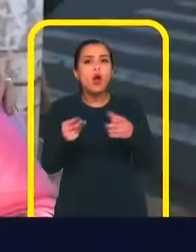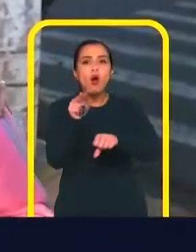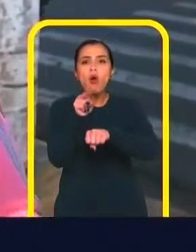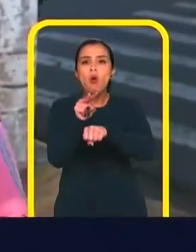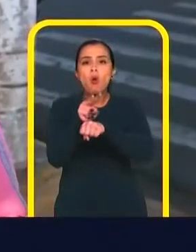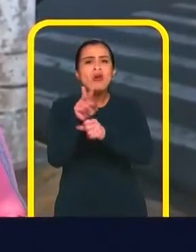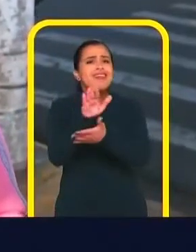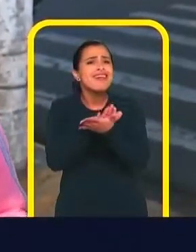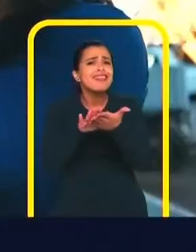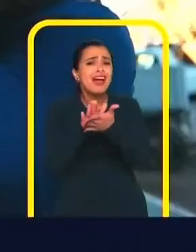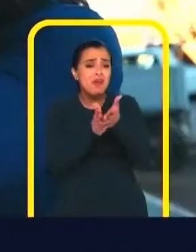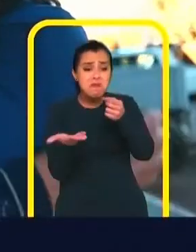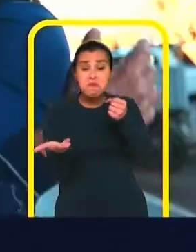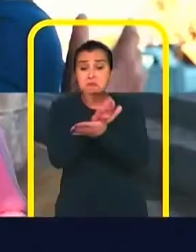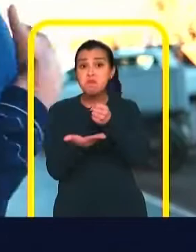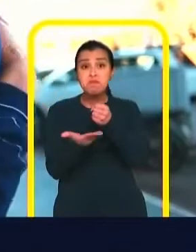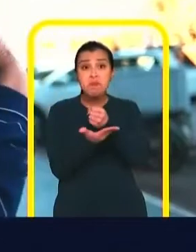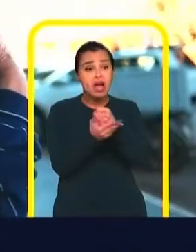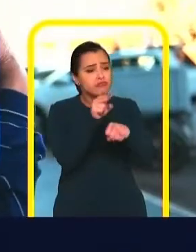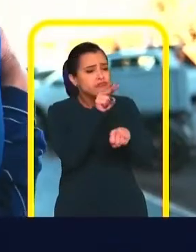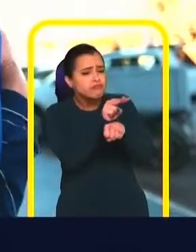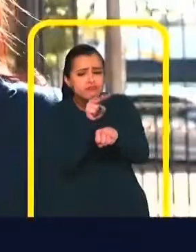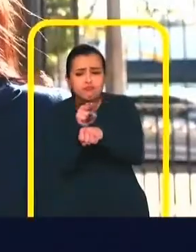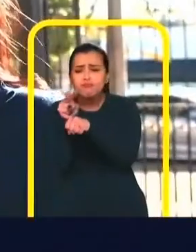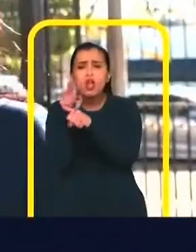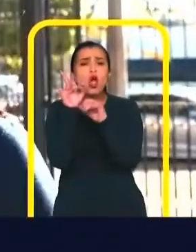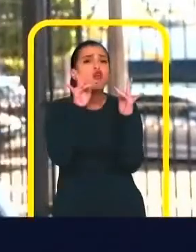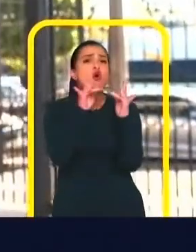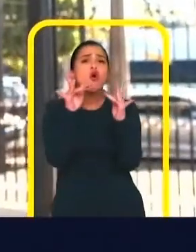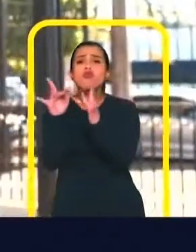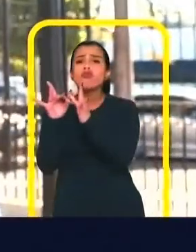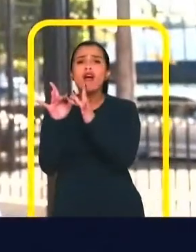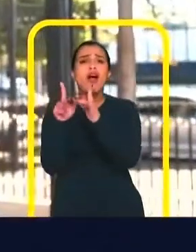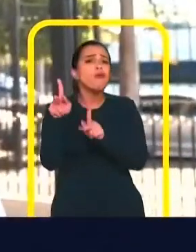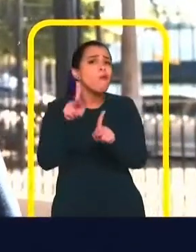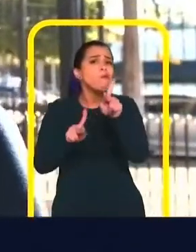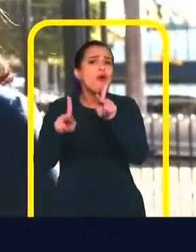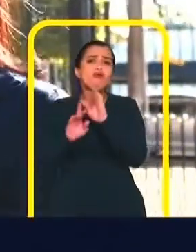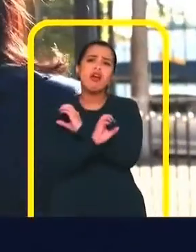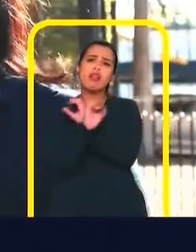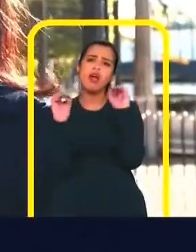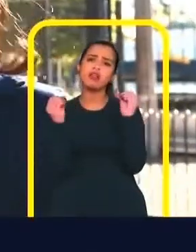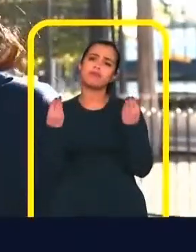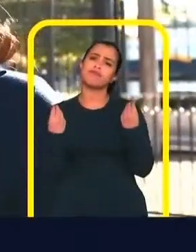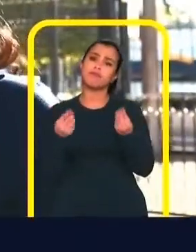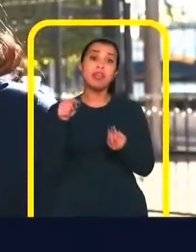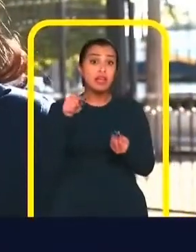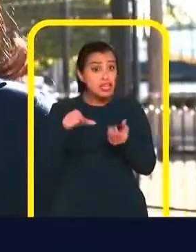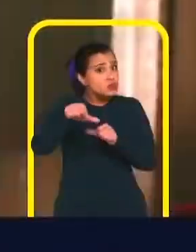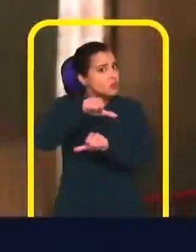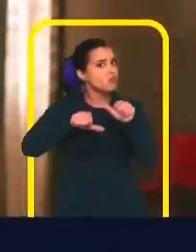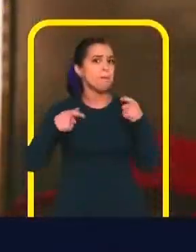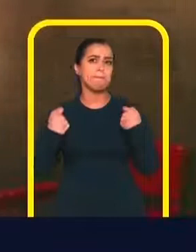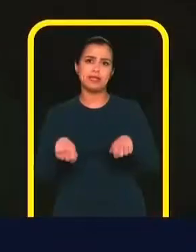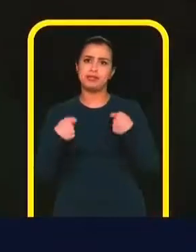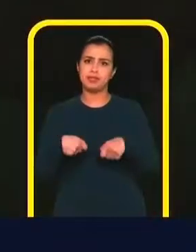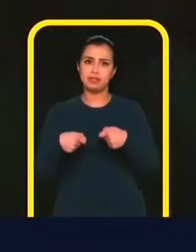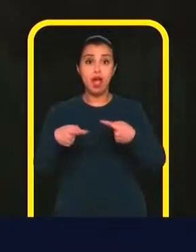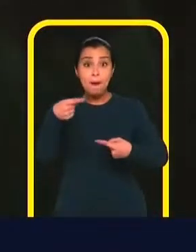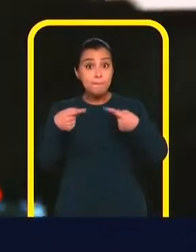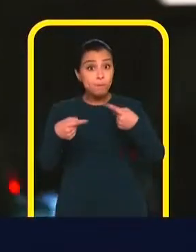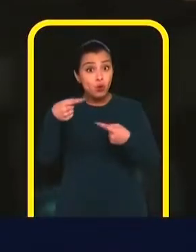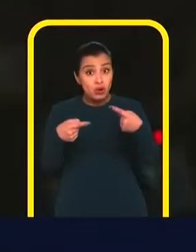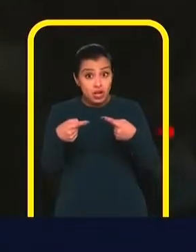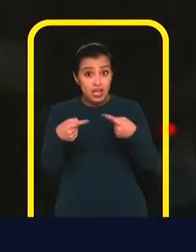cuida, do mínimo, que não proteja, que não acolha, que não tem afeto pelas pessoas. É isso que nós precisamos mudar. A